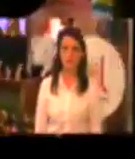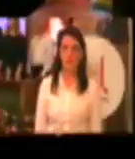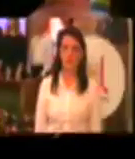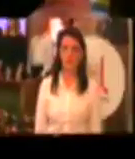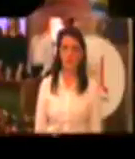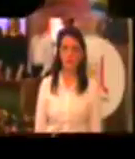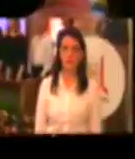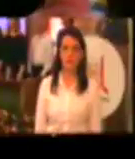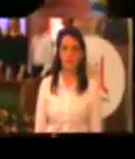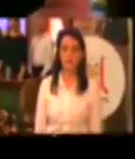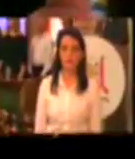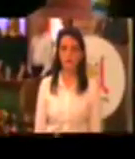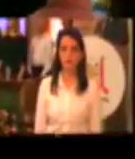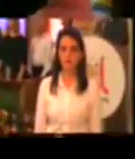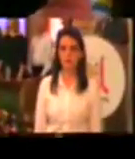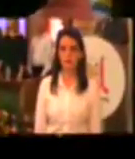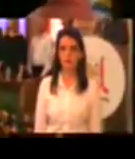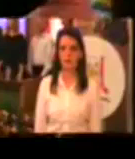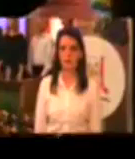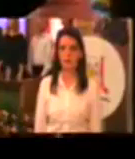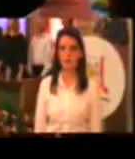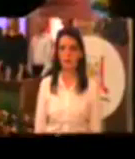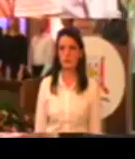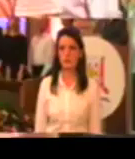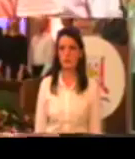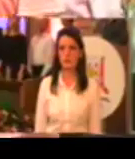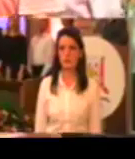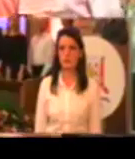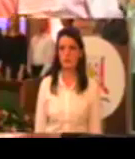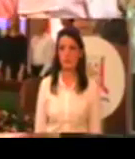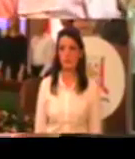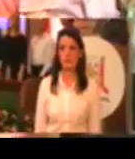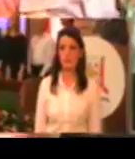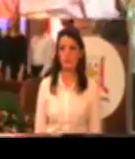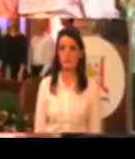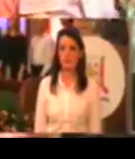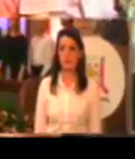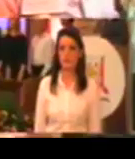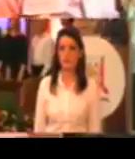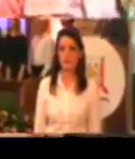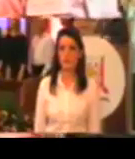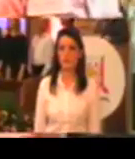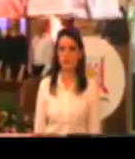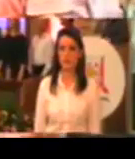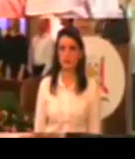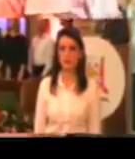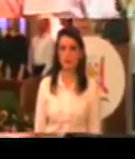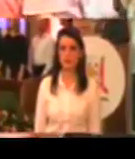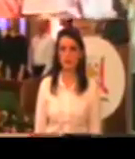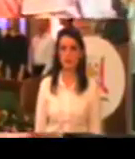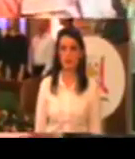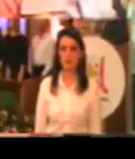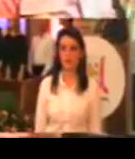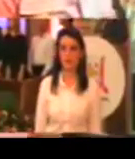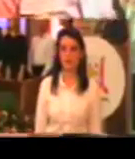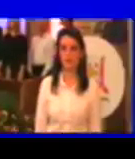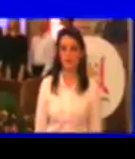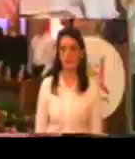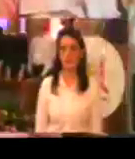conseguimos conquistar com braços fortes. Em teu seio, ó